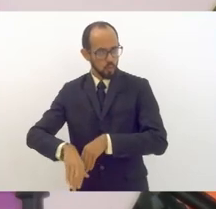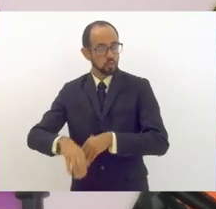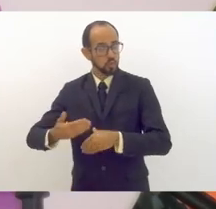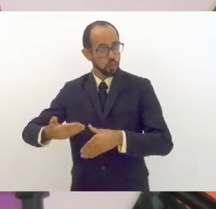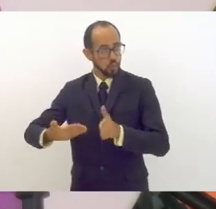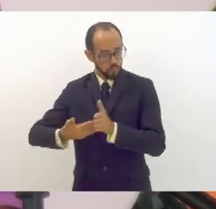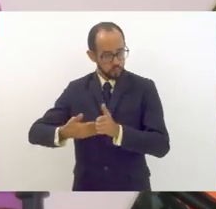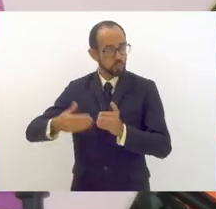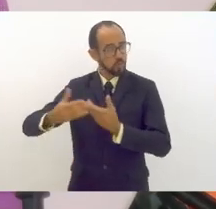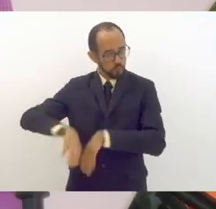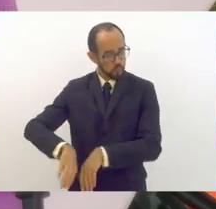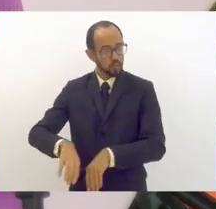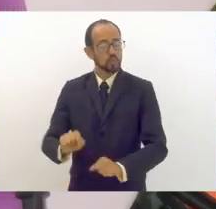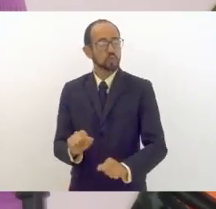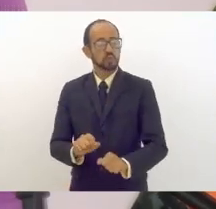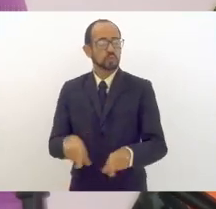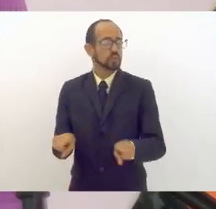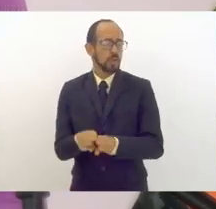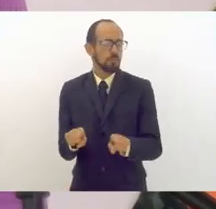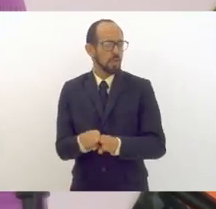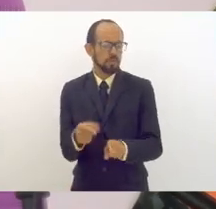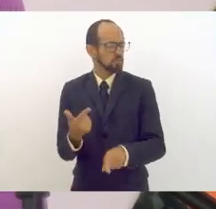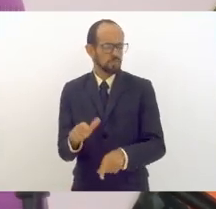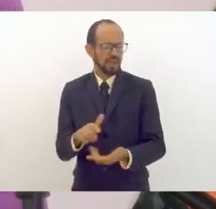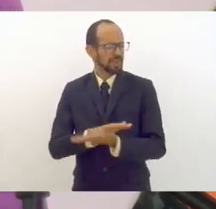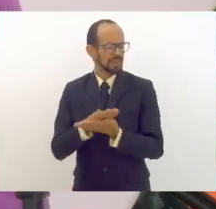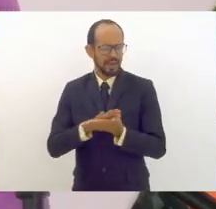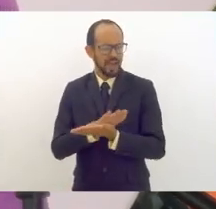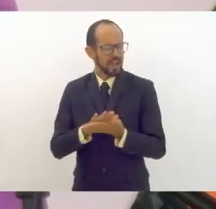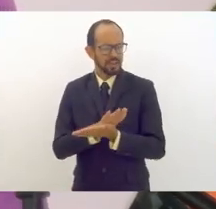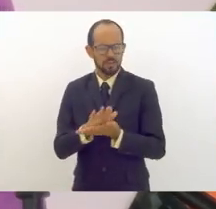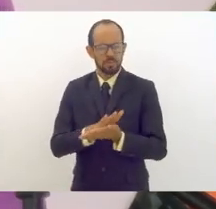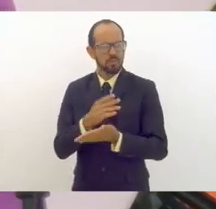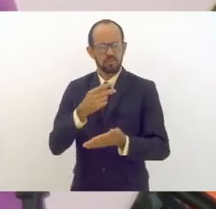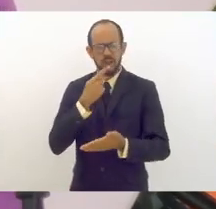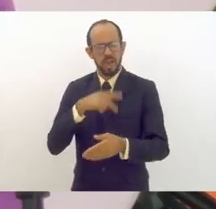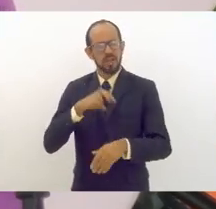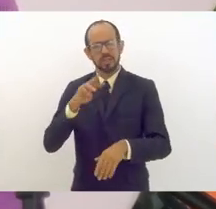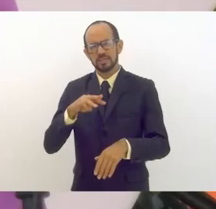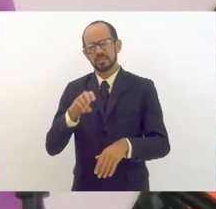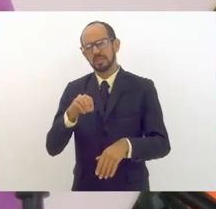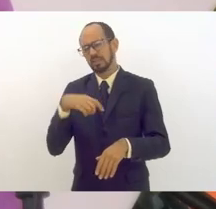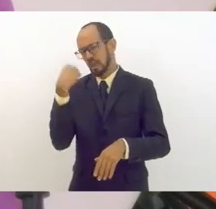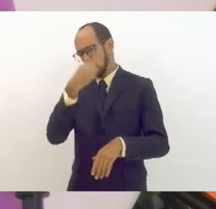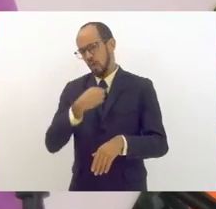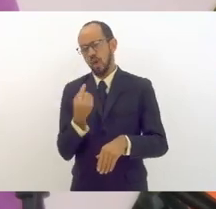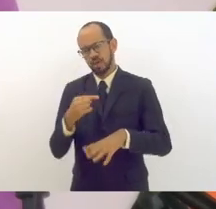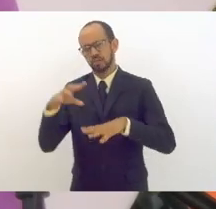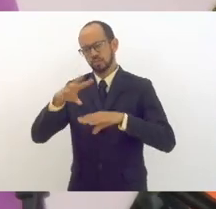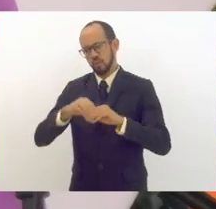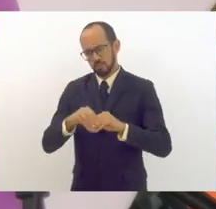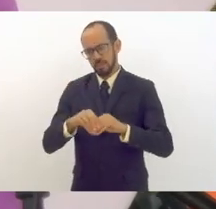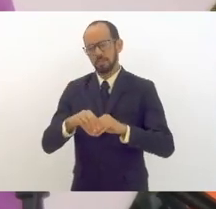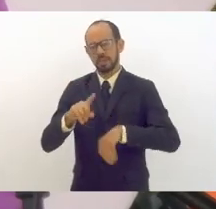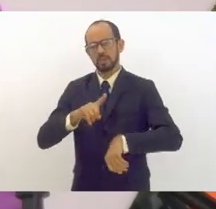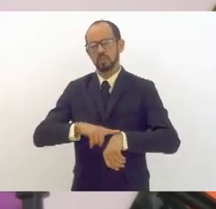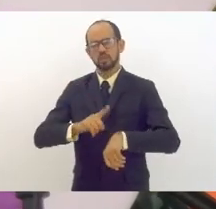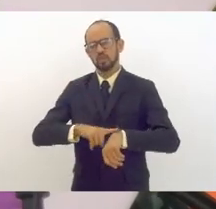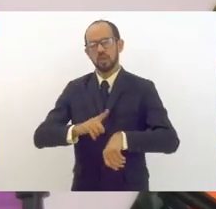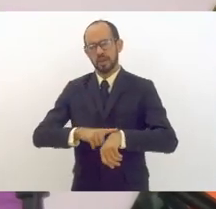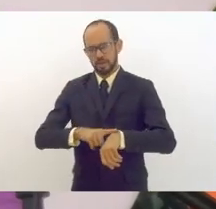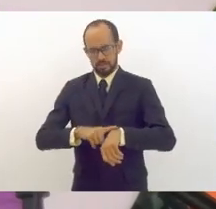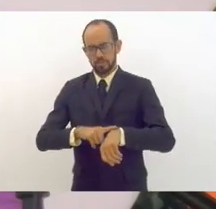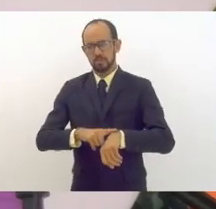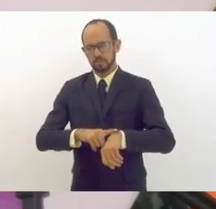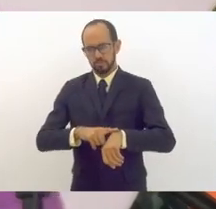né? Não há nenhuma menção ao processo de migração para 30 horas, projeto de lei dessa casa, uma demanda importante da